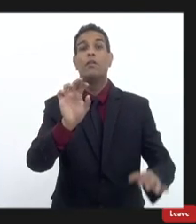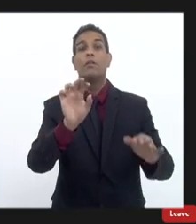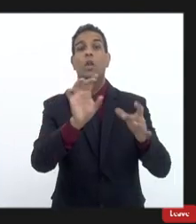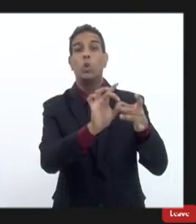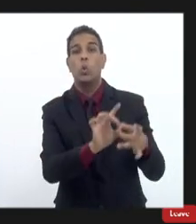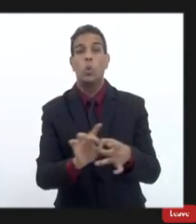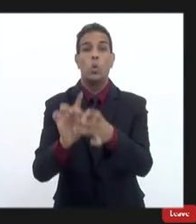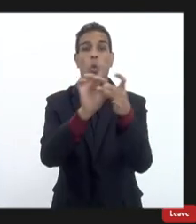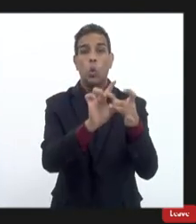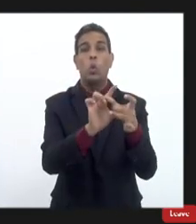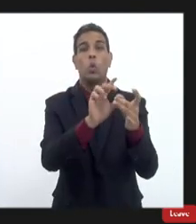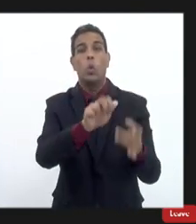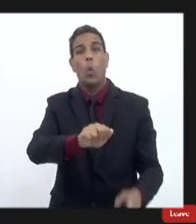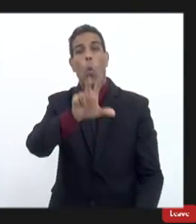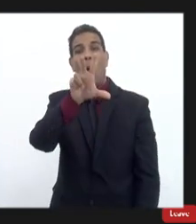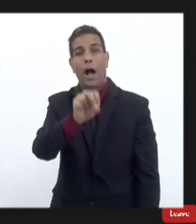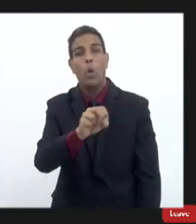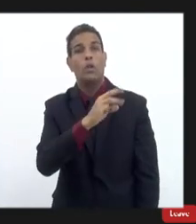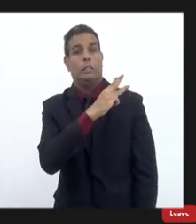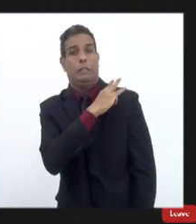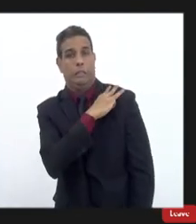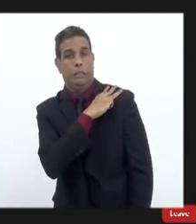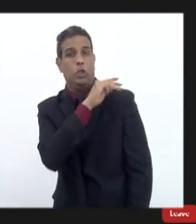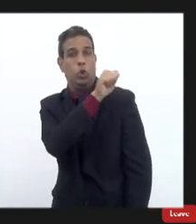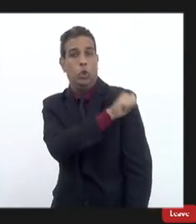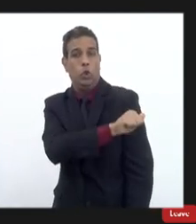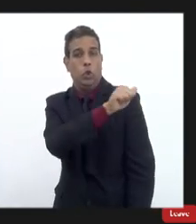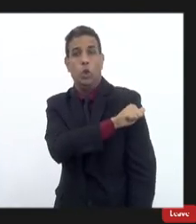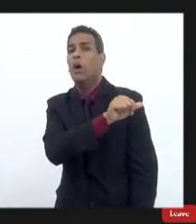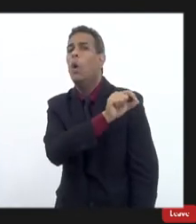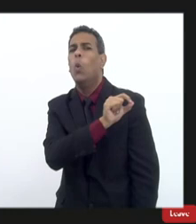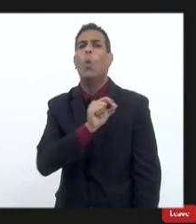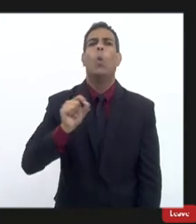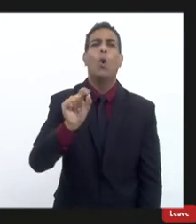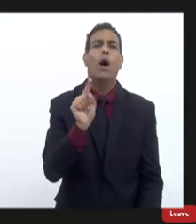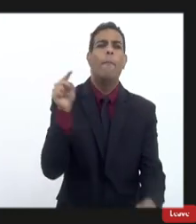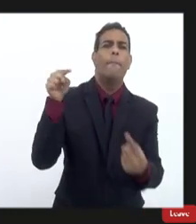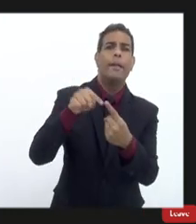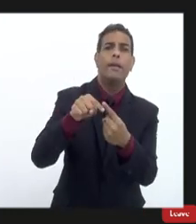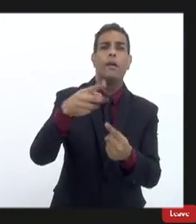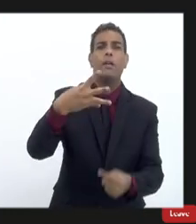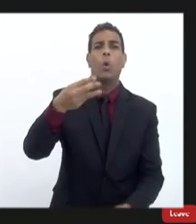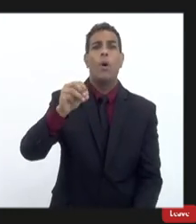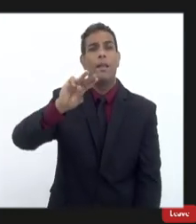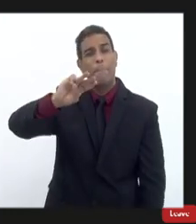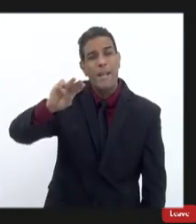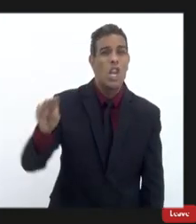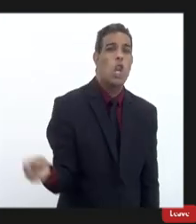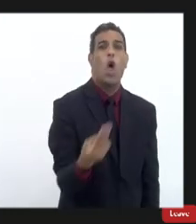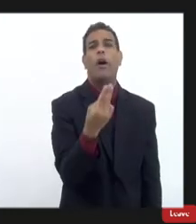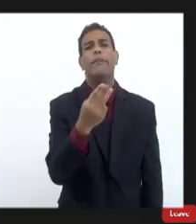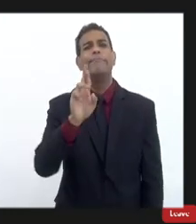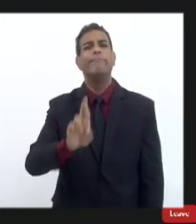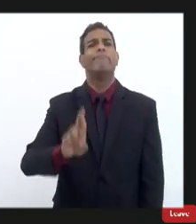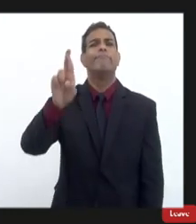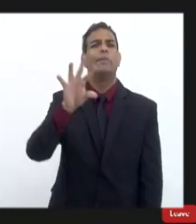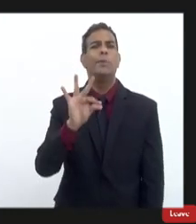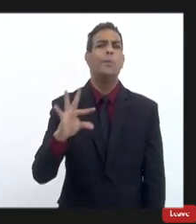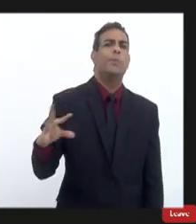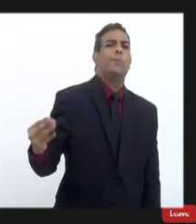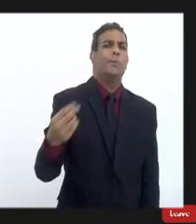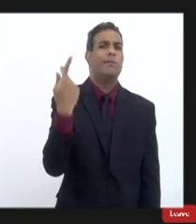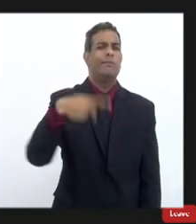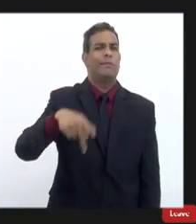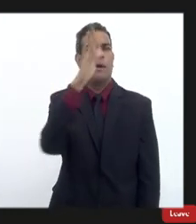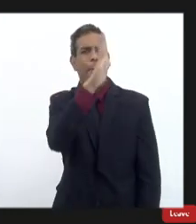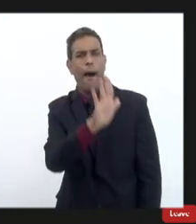Estudantes Secundaristas aqui no Rio de Janeiro. União essa que representa 40 milhões de estudantes secundaristas aqui do nosso